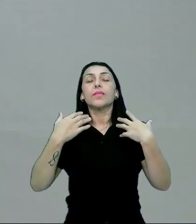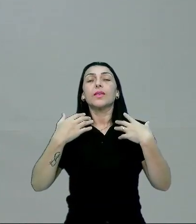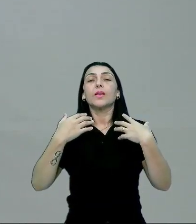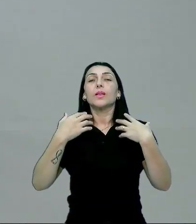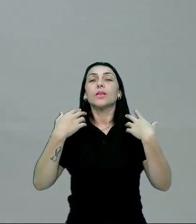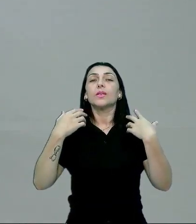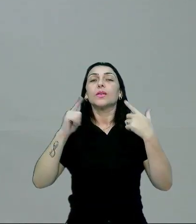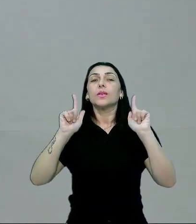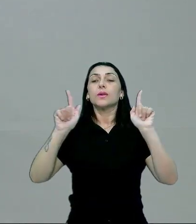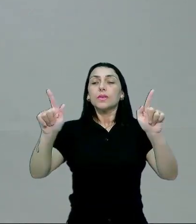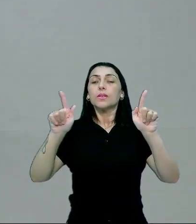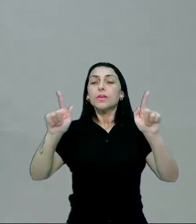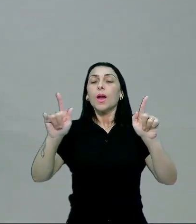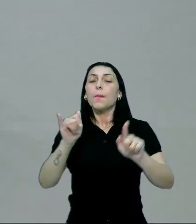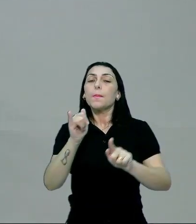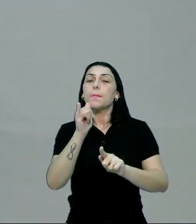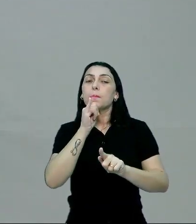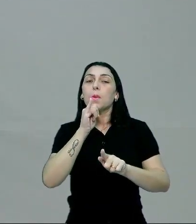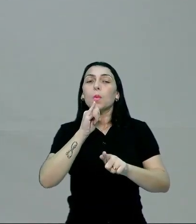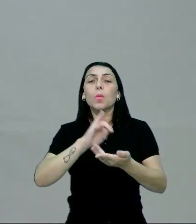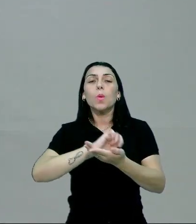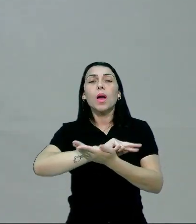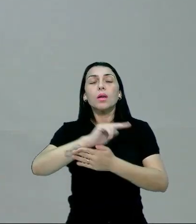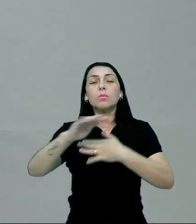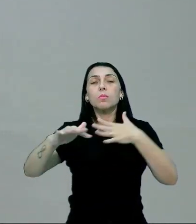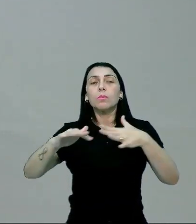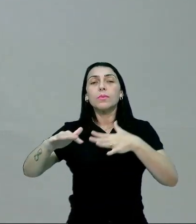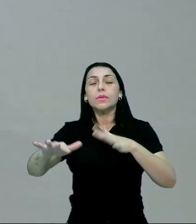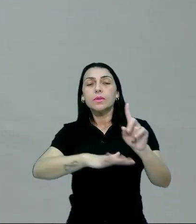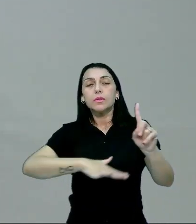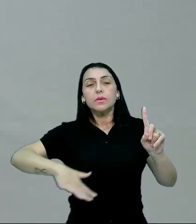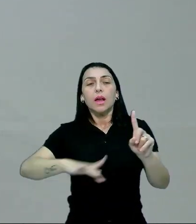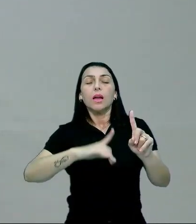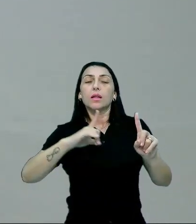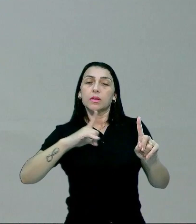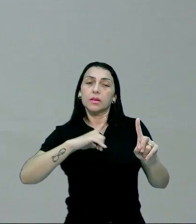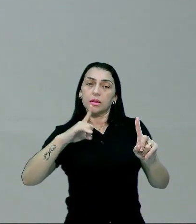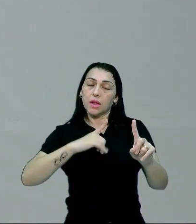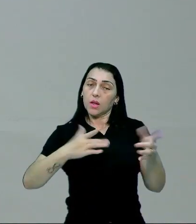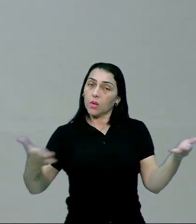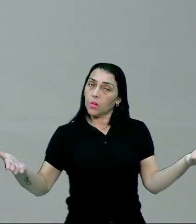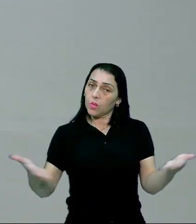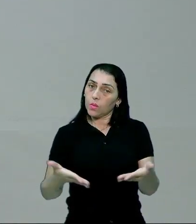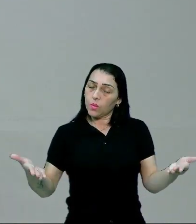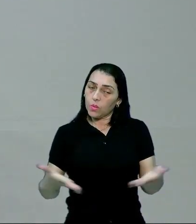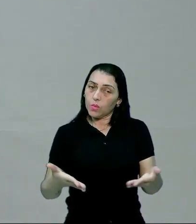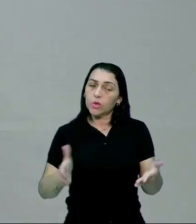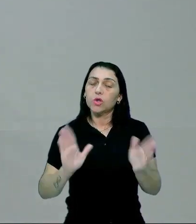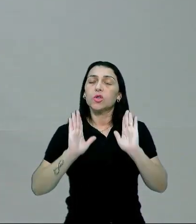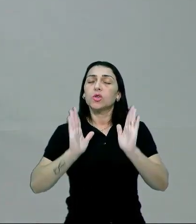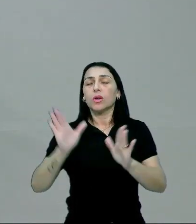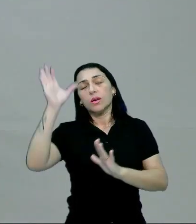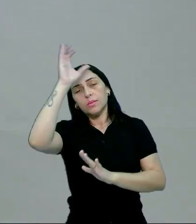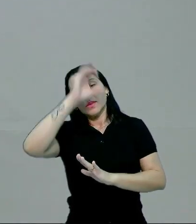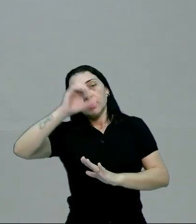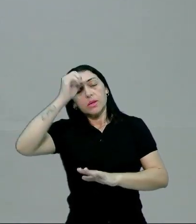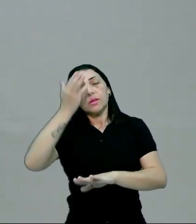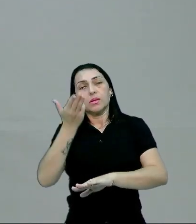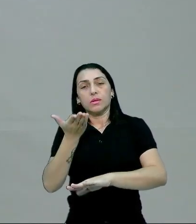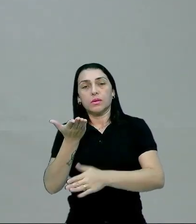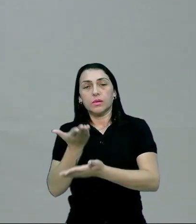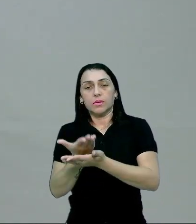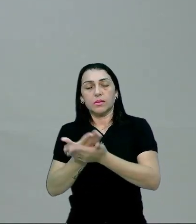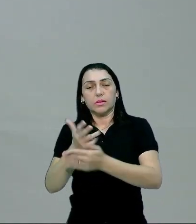manifestações. Por exemplo, quantos movimentos sociais existem na atualidade, conforme nós já aprendemos em